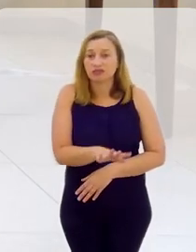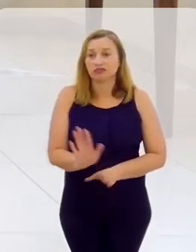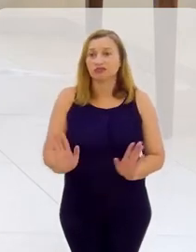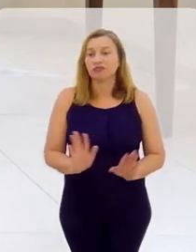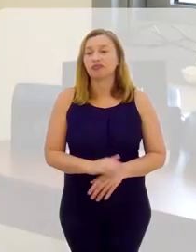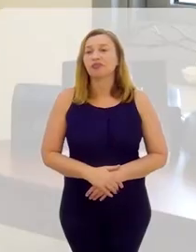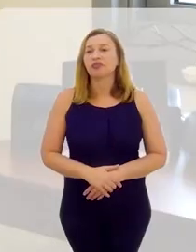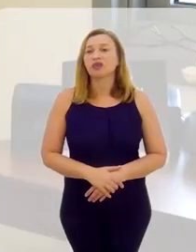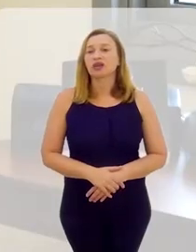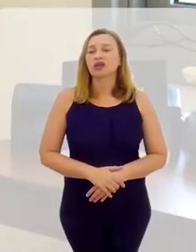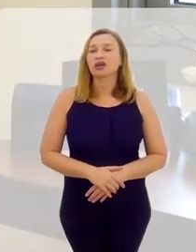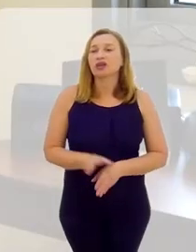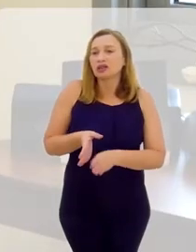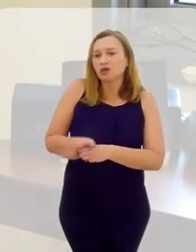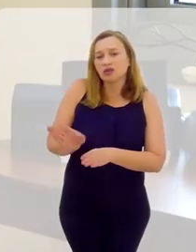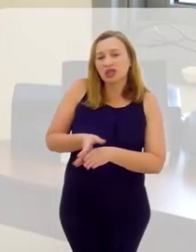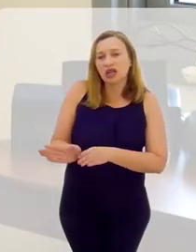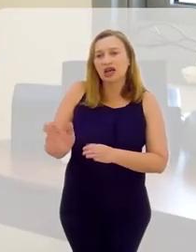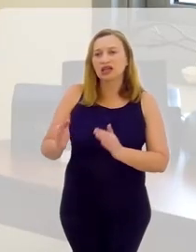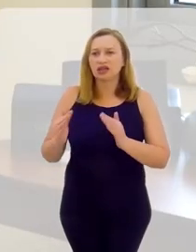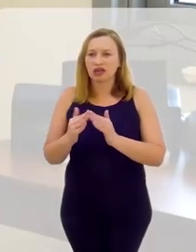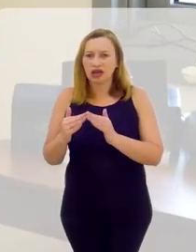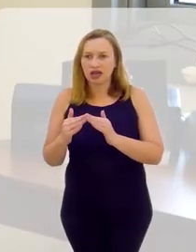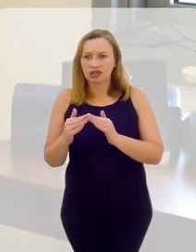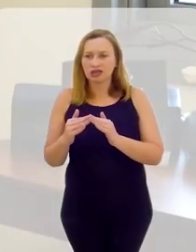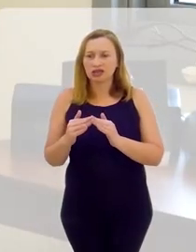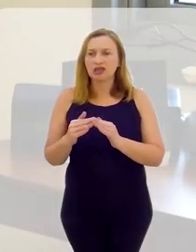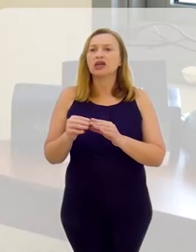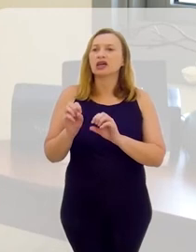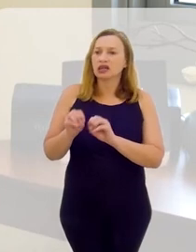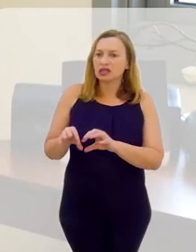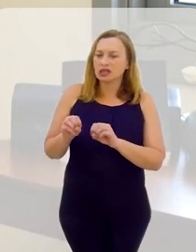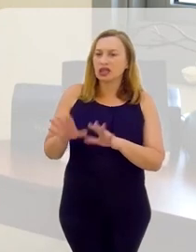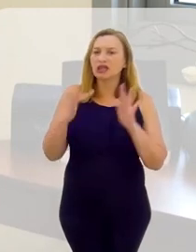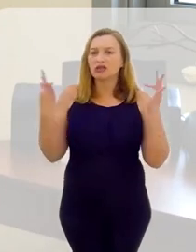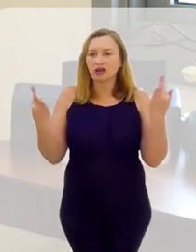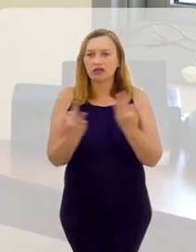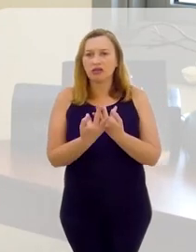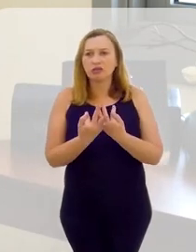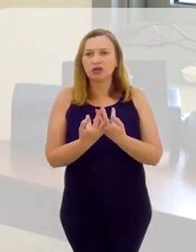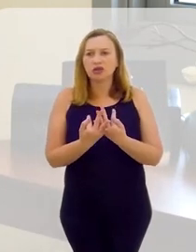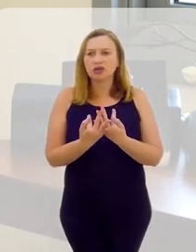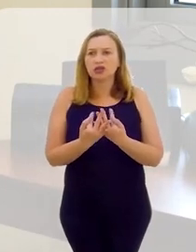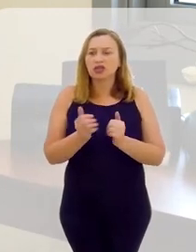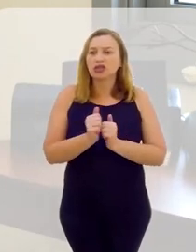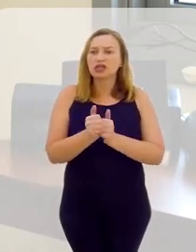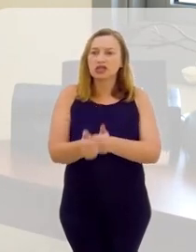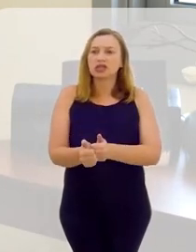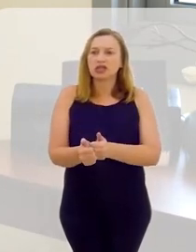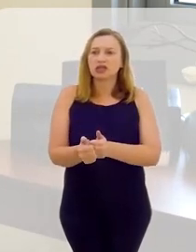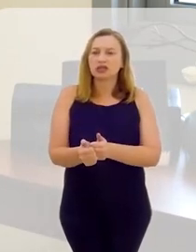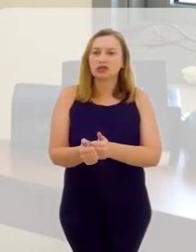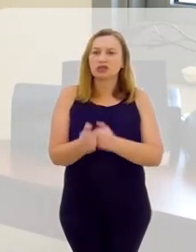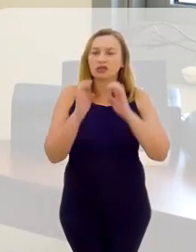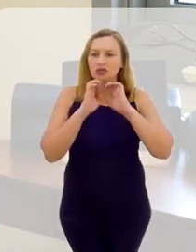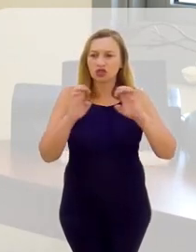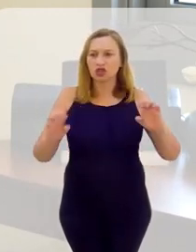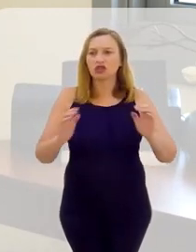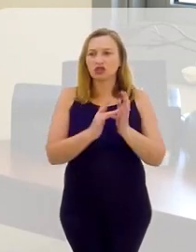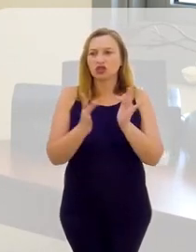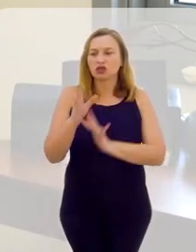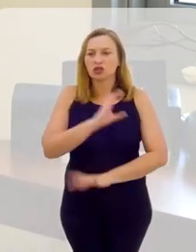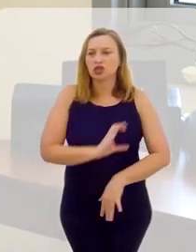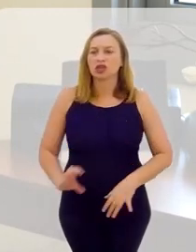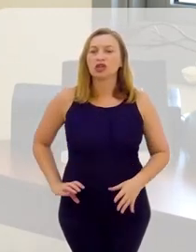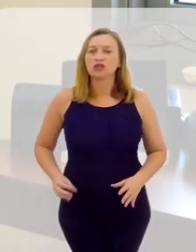criança. E elas são orientadas em casa, ensinadas por sua família, que elas estão seguindo o Evangelho de Jesus